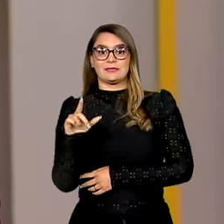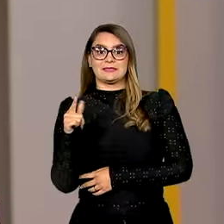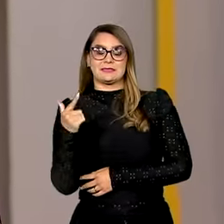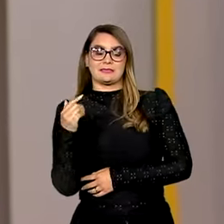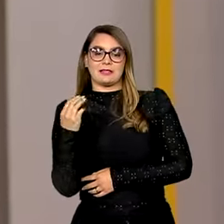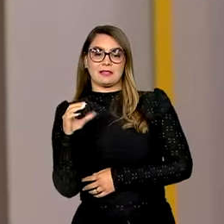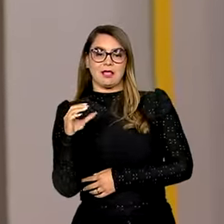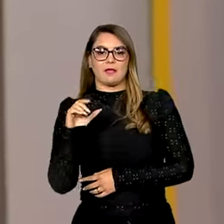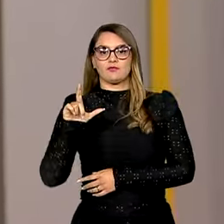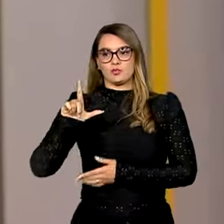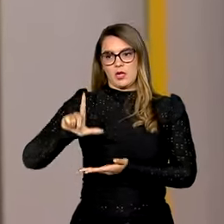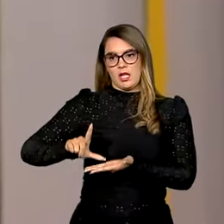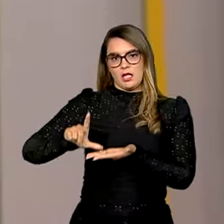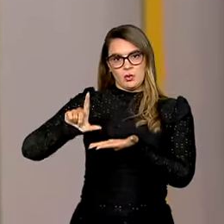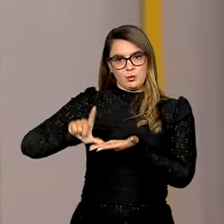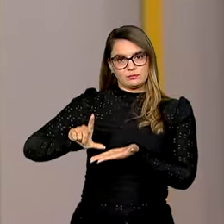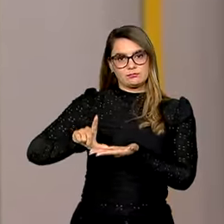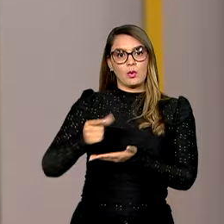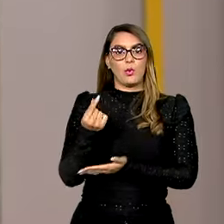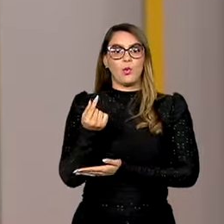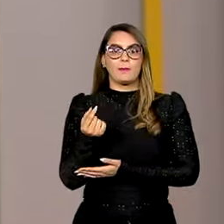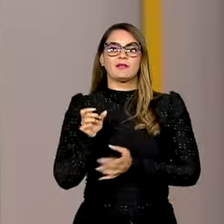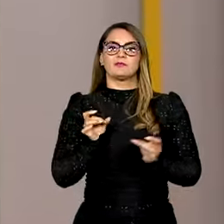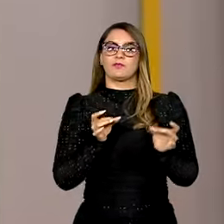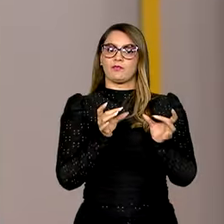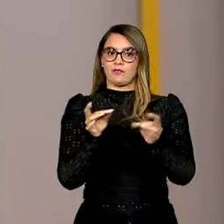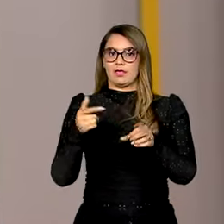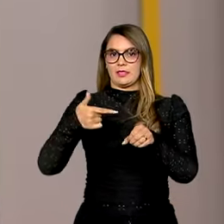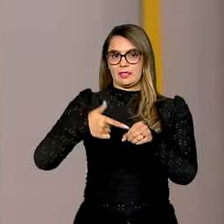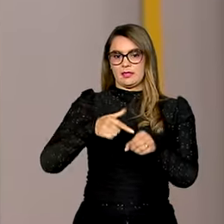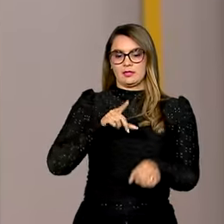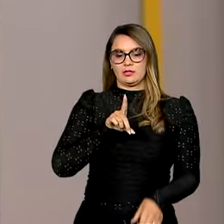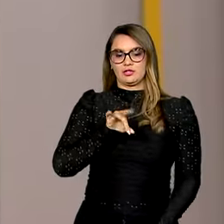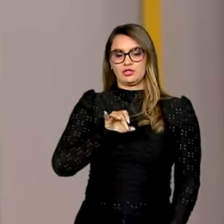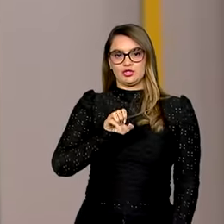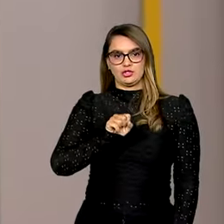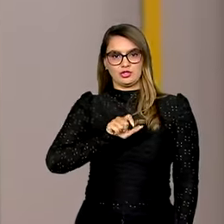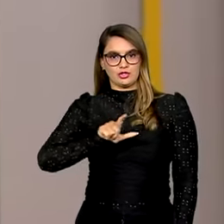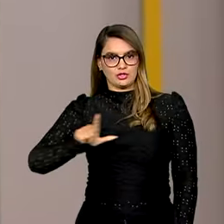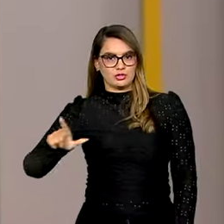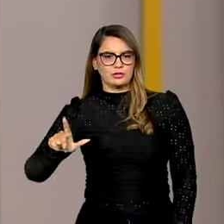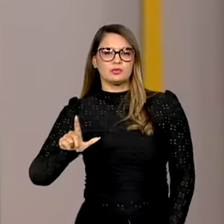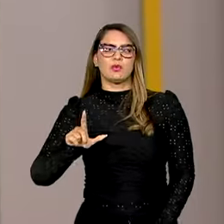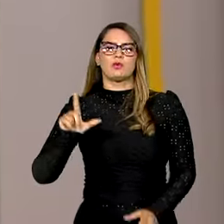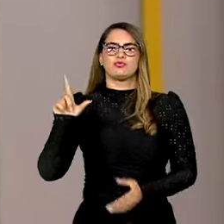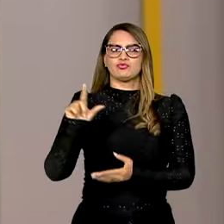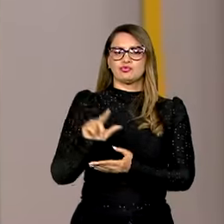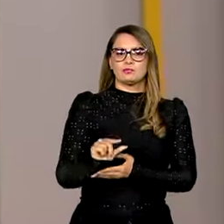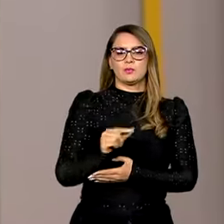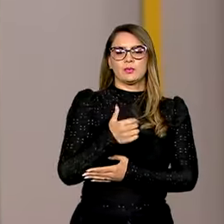litro. Segundo a empresa, os preços de venda do diesel às distribuidoras acumulam